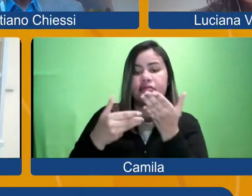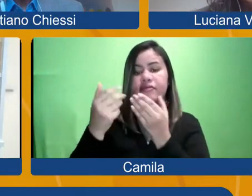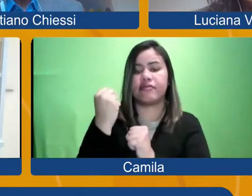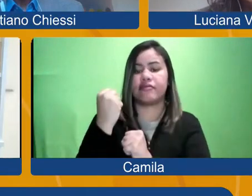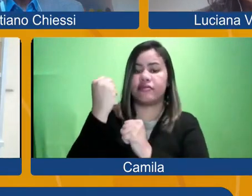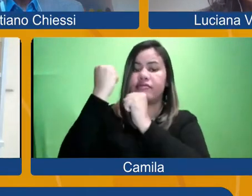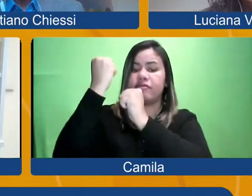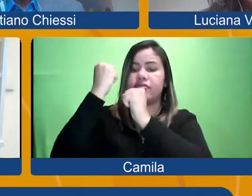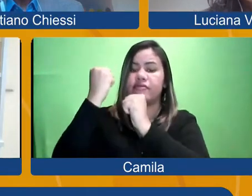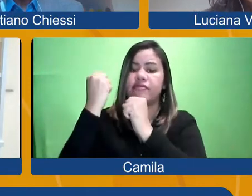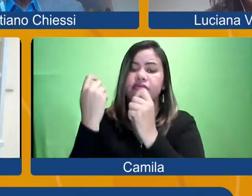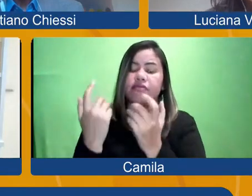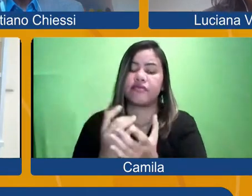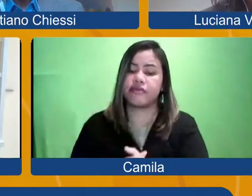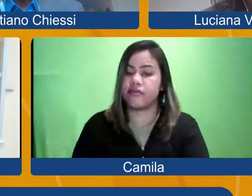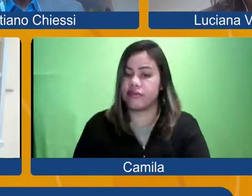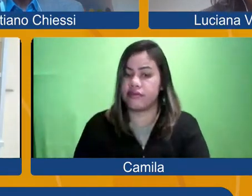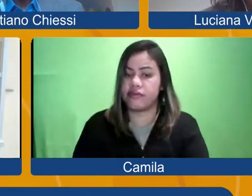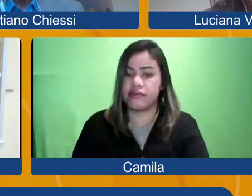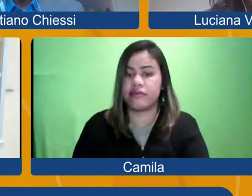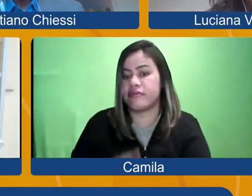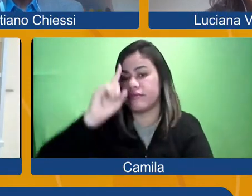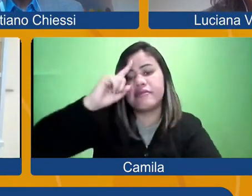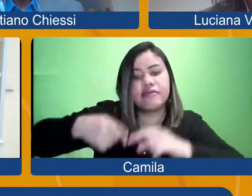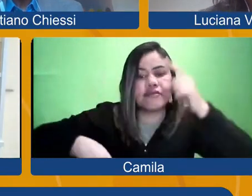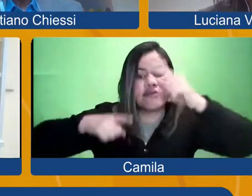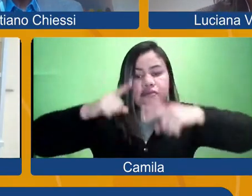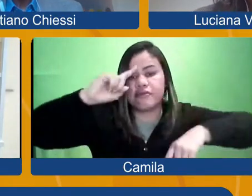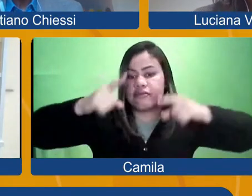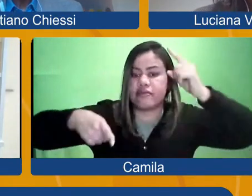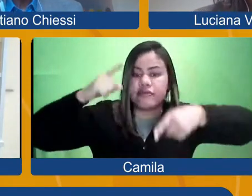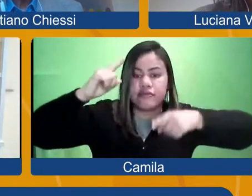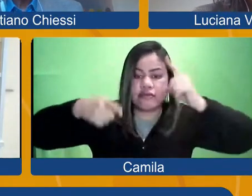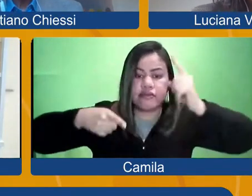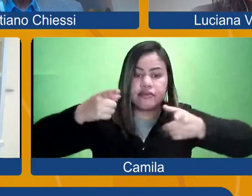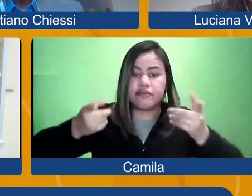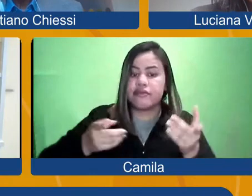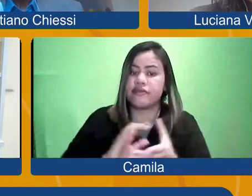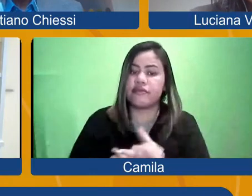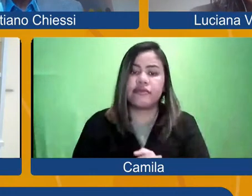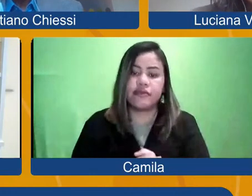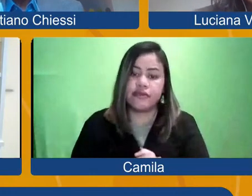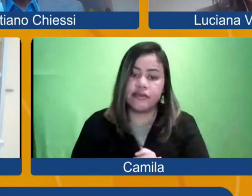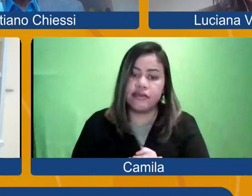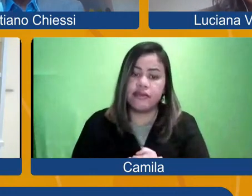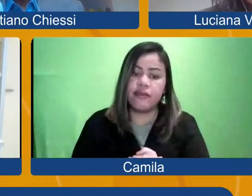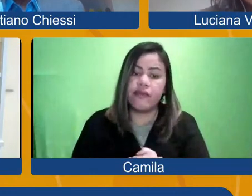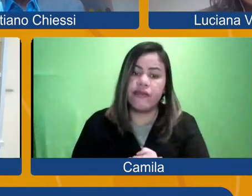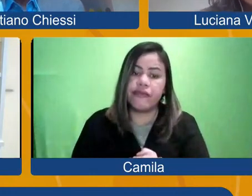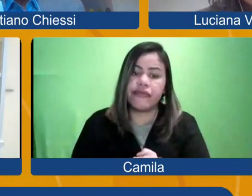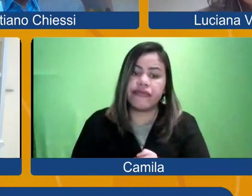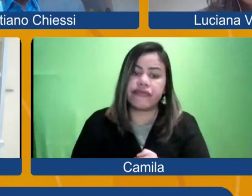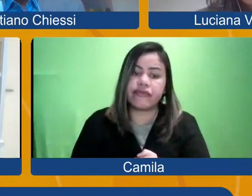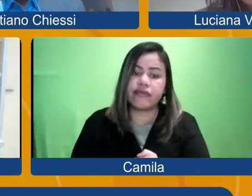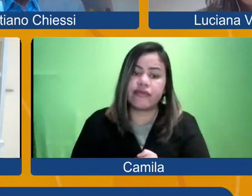que vai mandar mais, né, que interesses vão sobressair para que